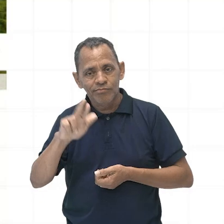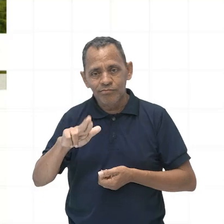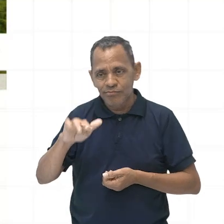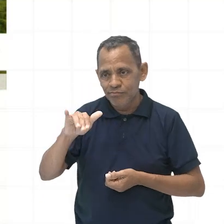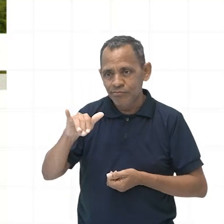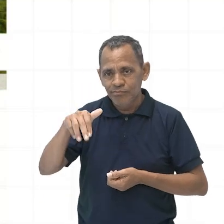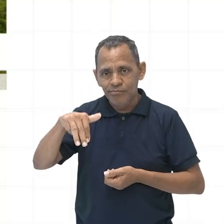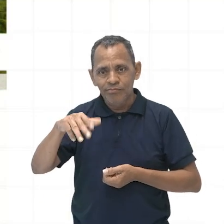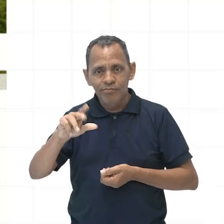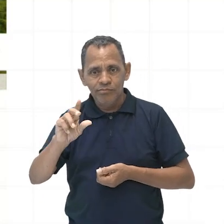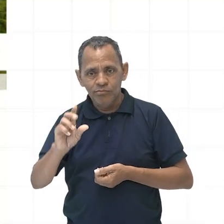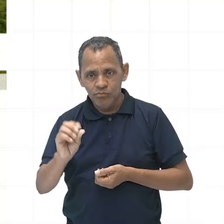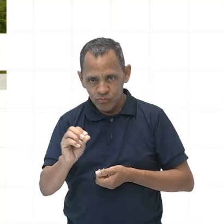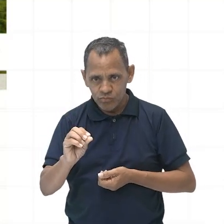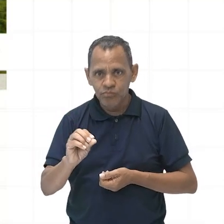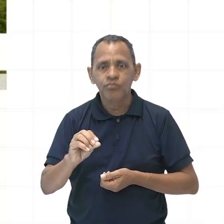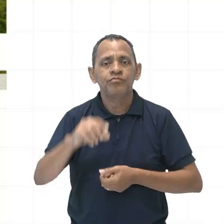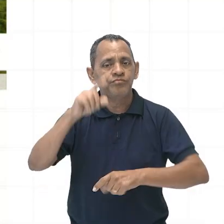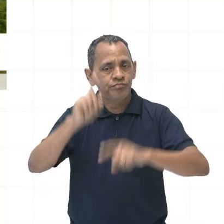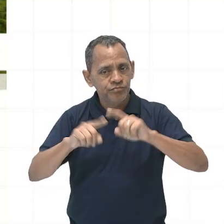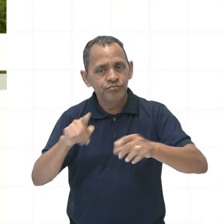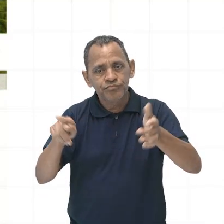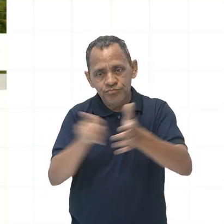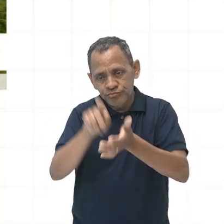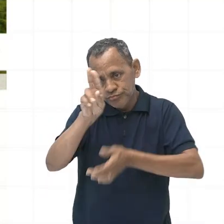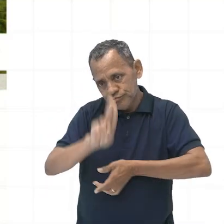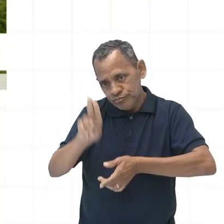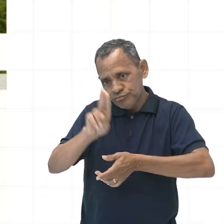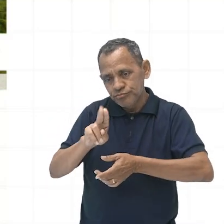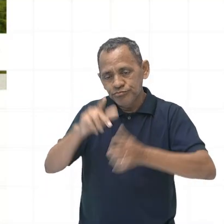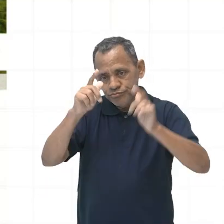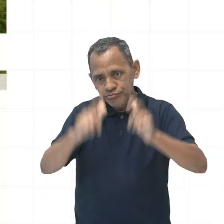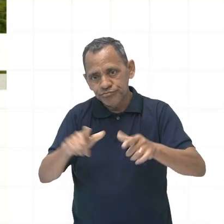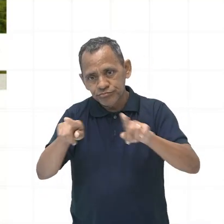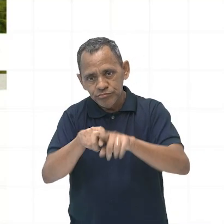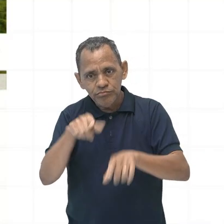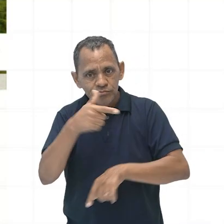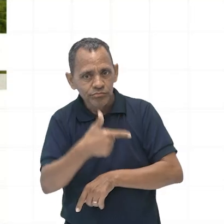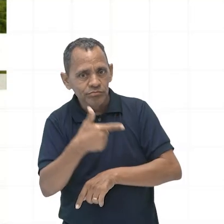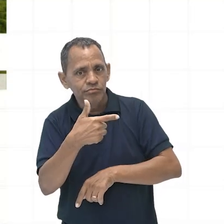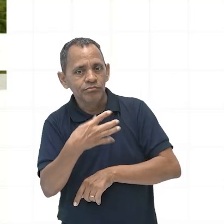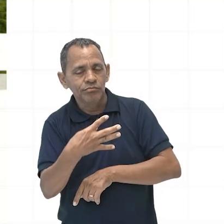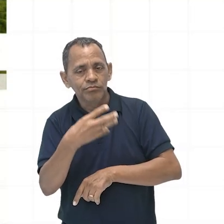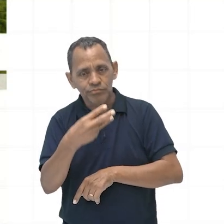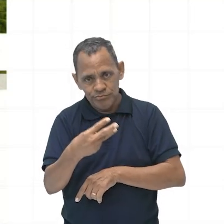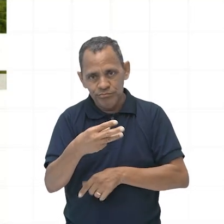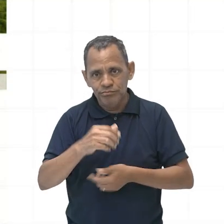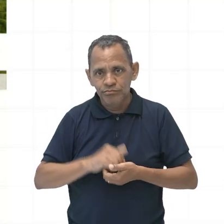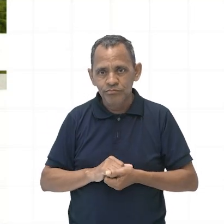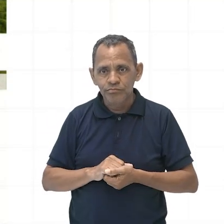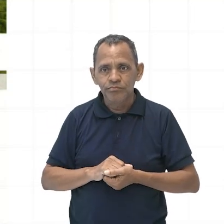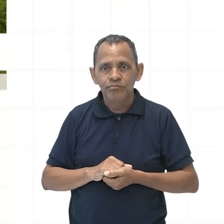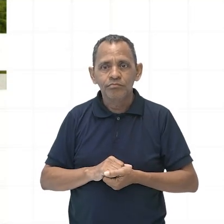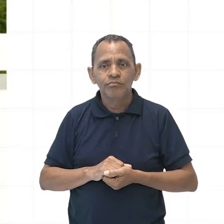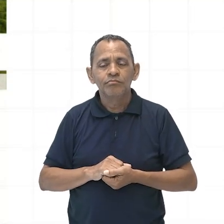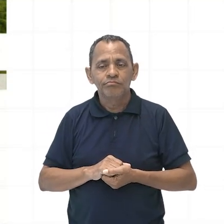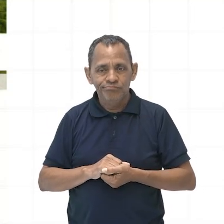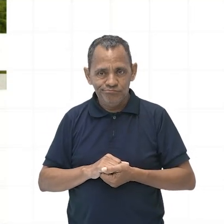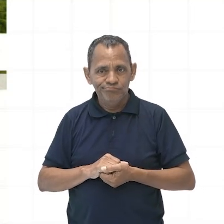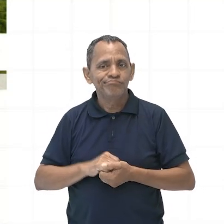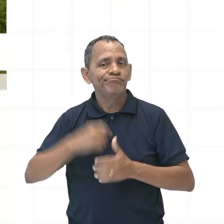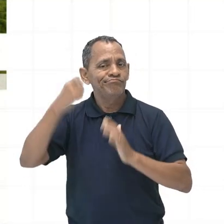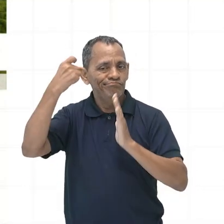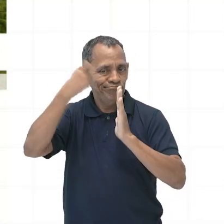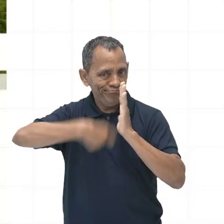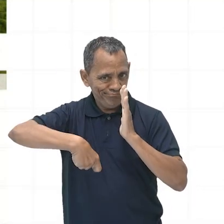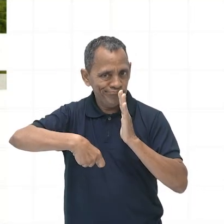Então, tivemos um total aqui de 843. Temos aqui multas aplicadas, as infrações, ó,